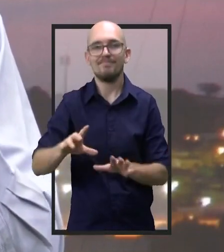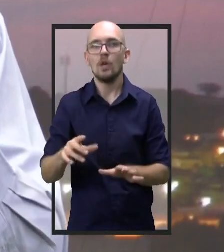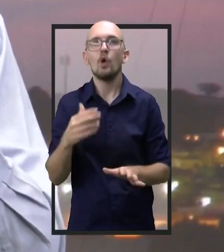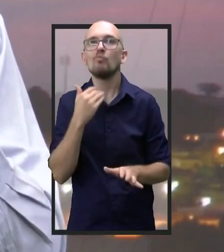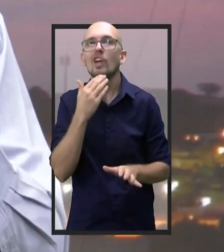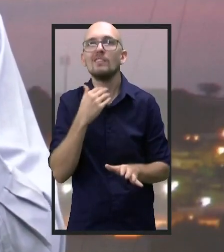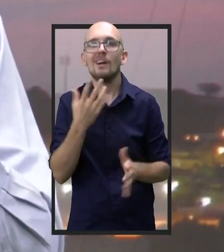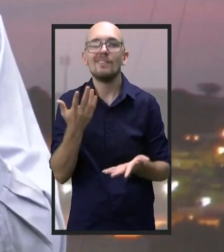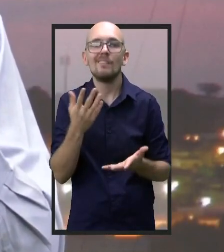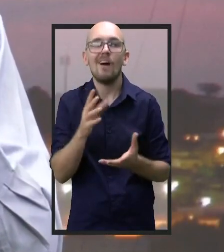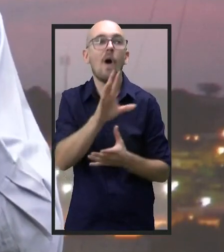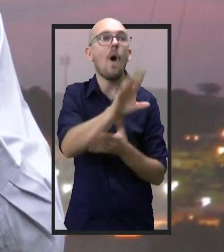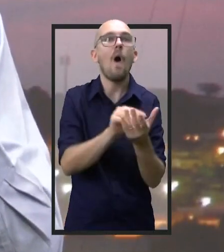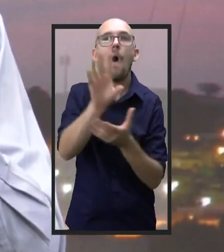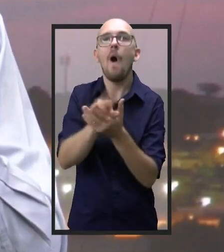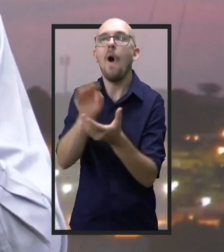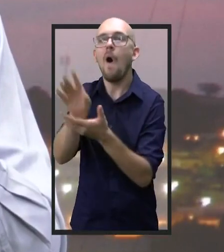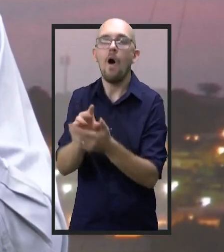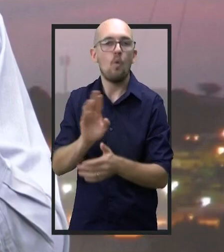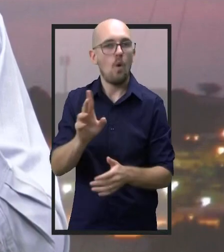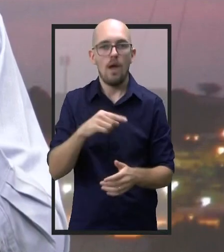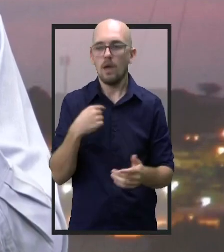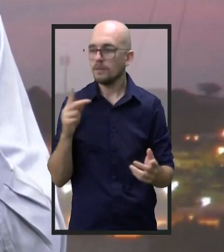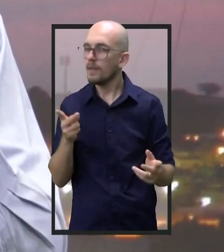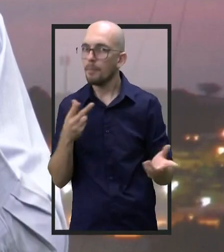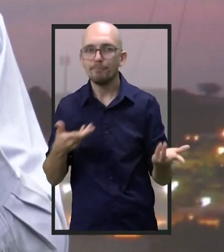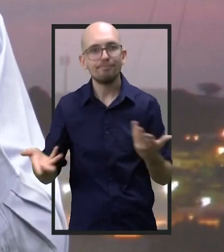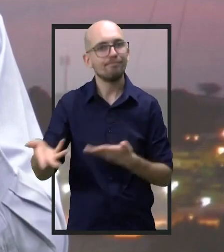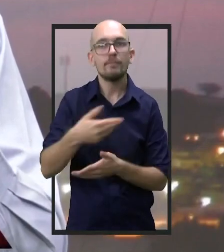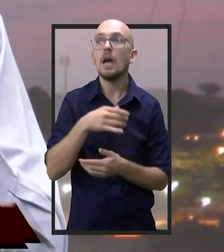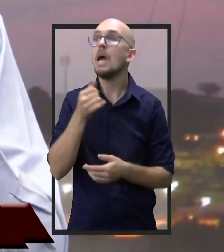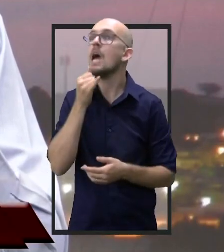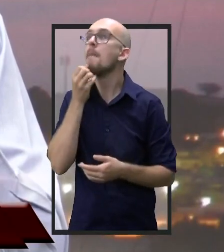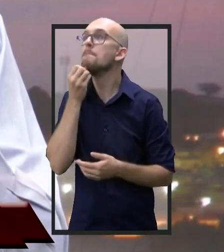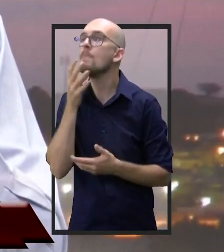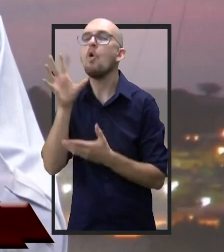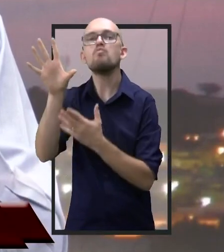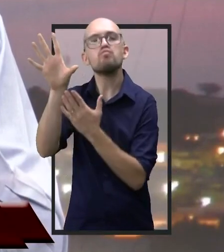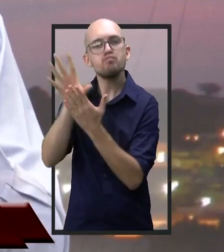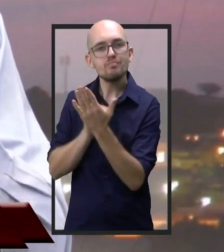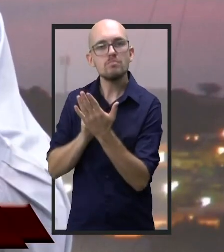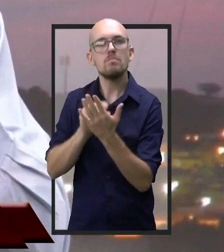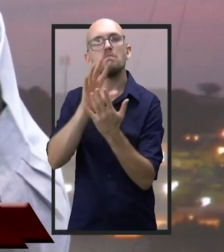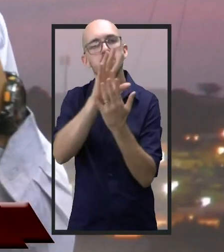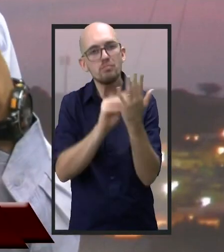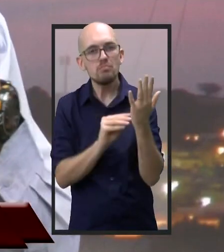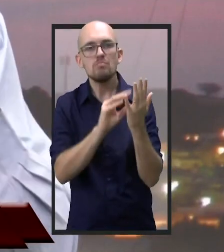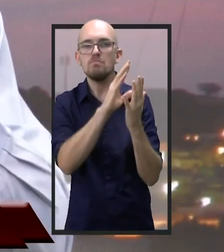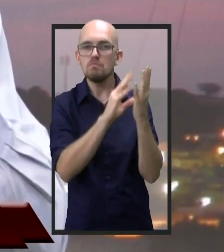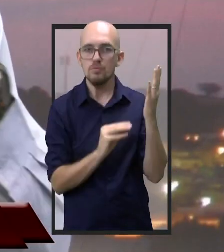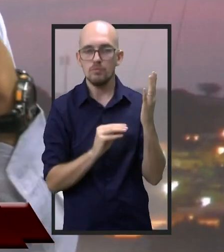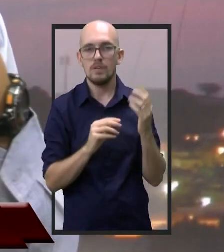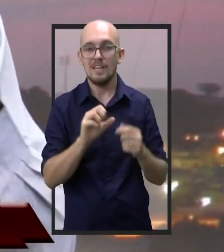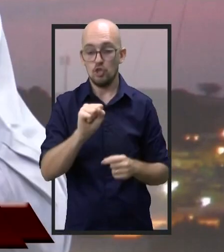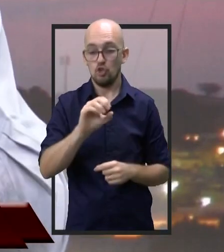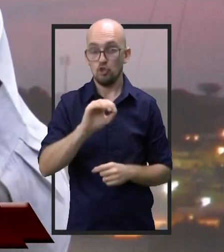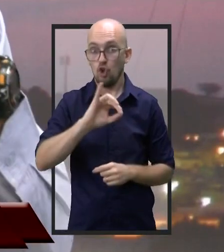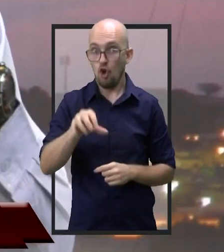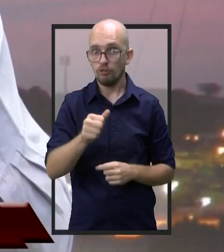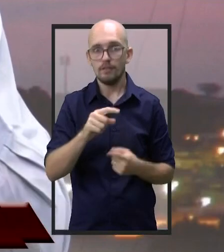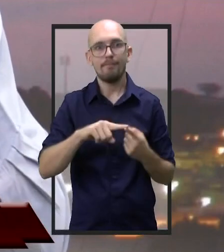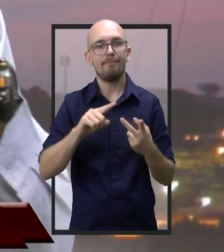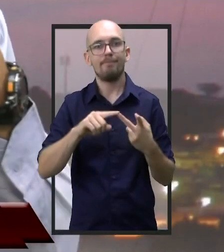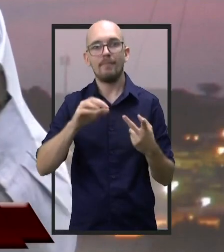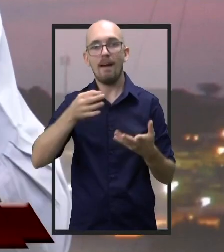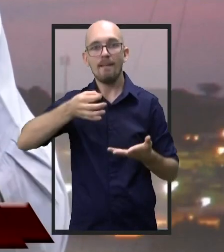alguma maneira a gente compartilha e apresenta os bons exemplos. Eu acho esse compartilhamento com a soja, com os outros entes, café, que